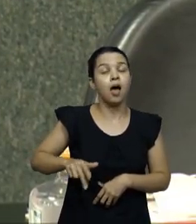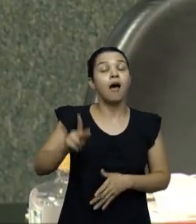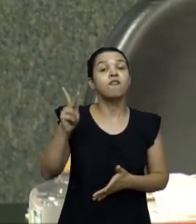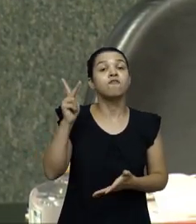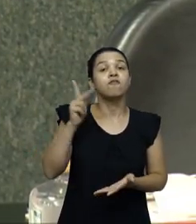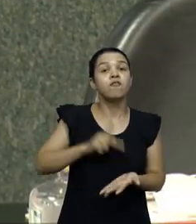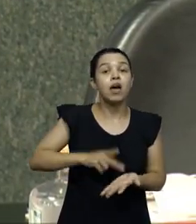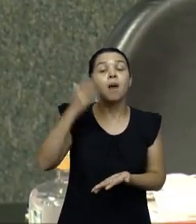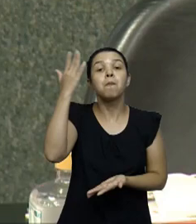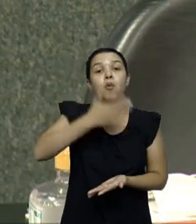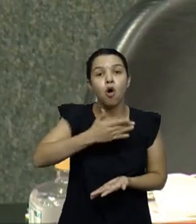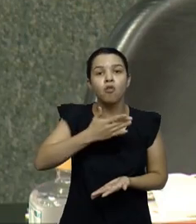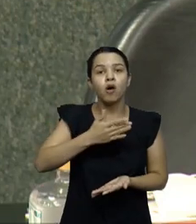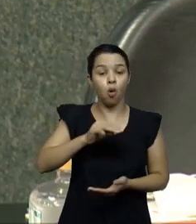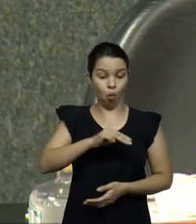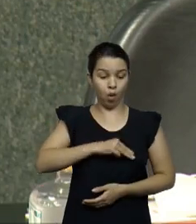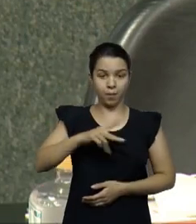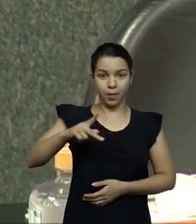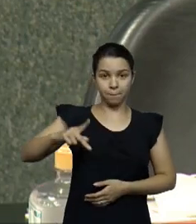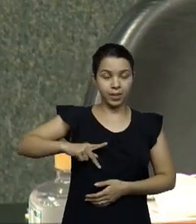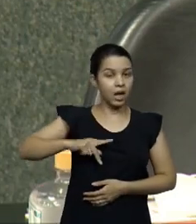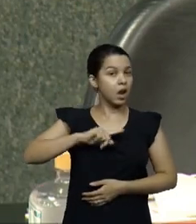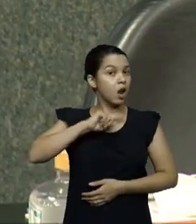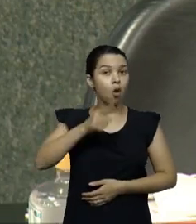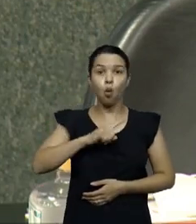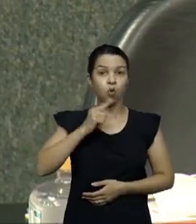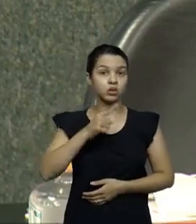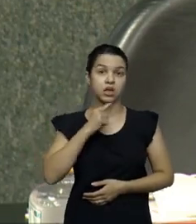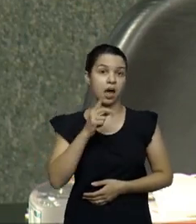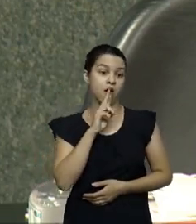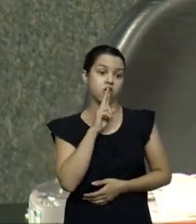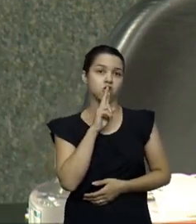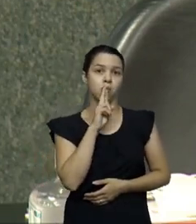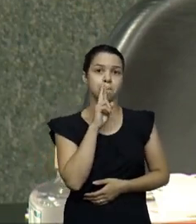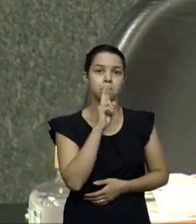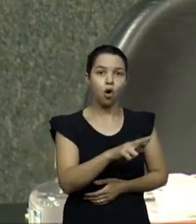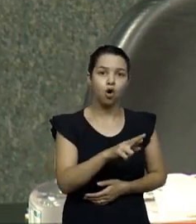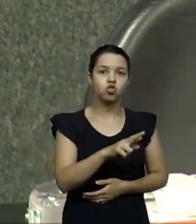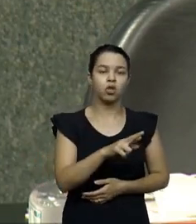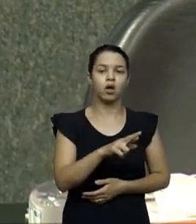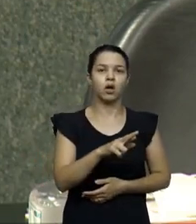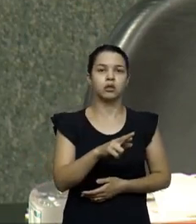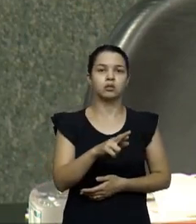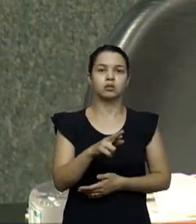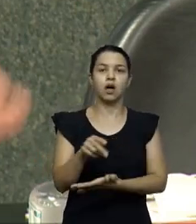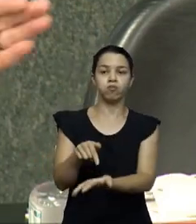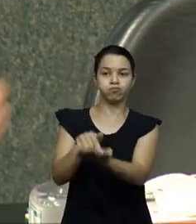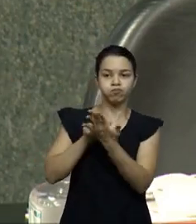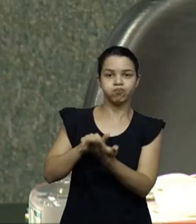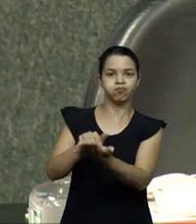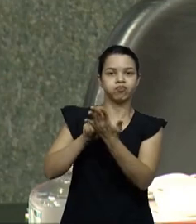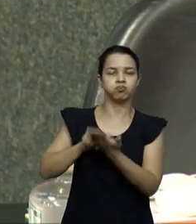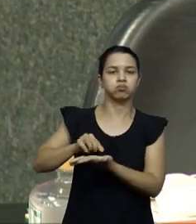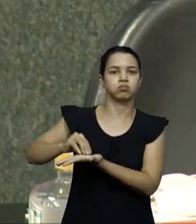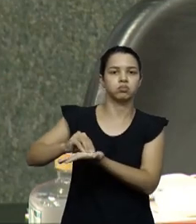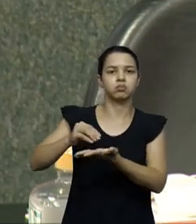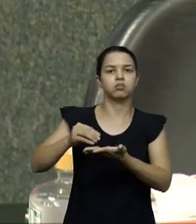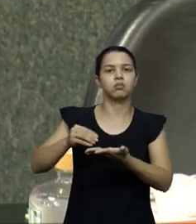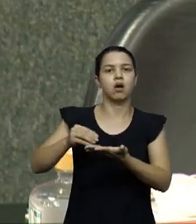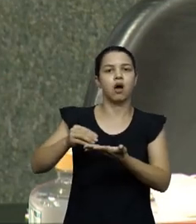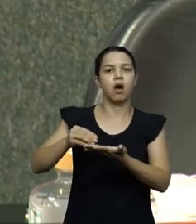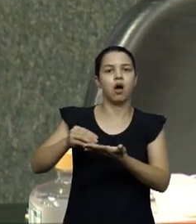que o próprio Ministério Público não consegue dar respostas das demandas que foram apresentadas nesse último